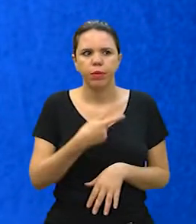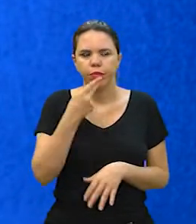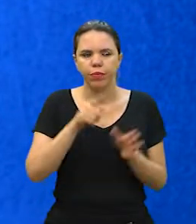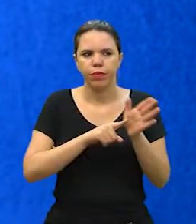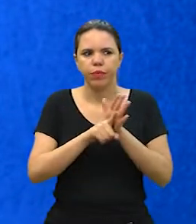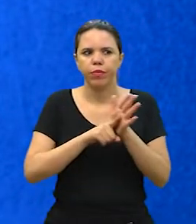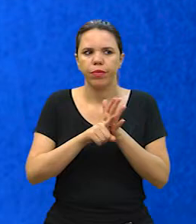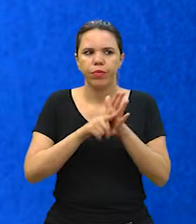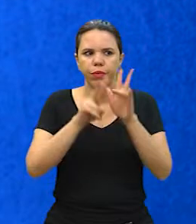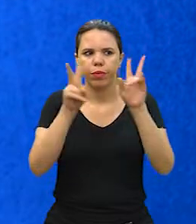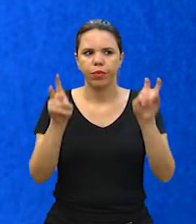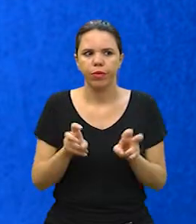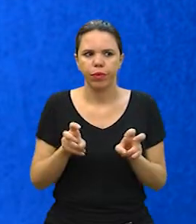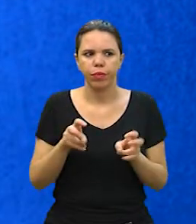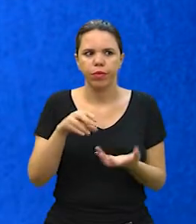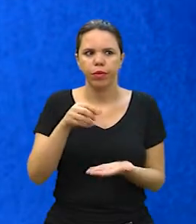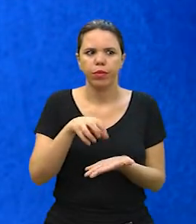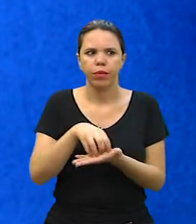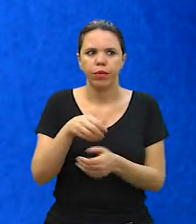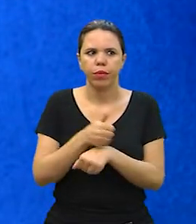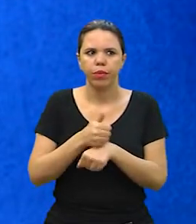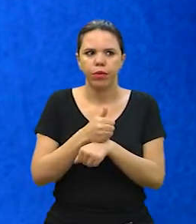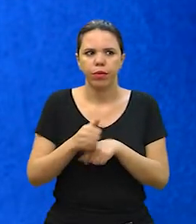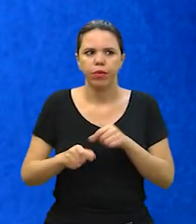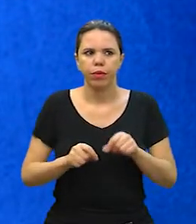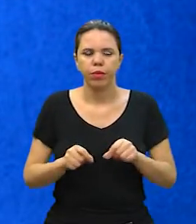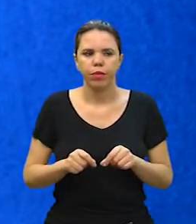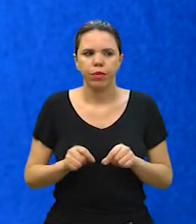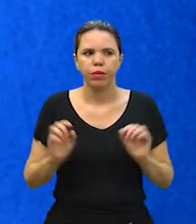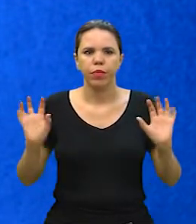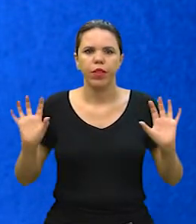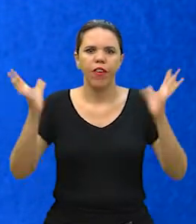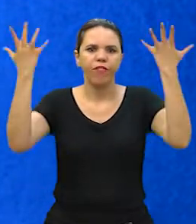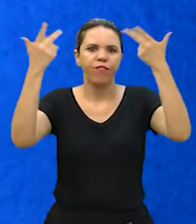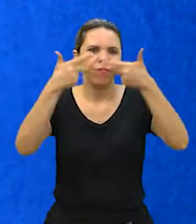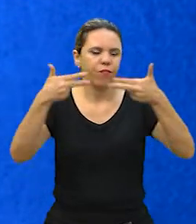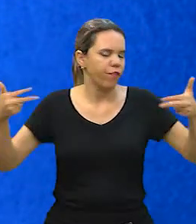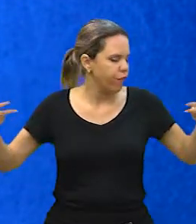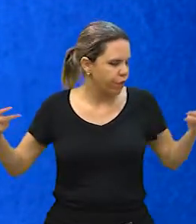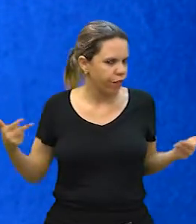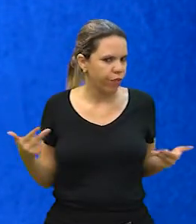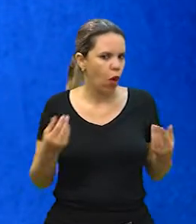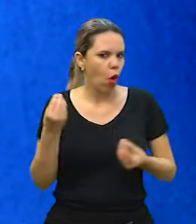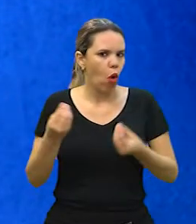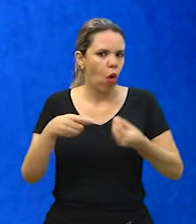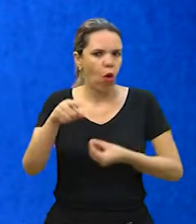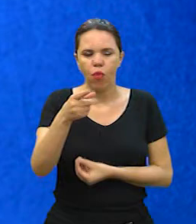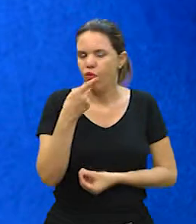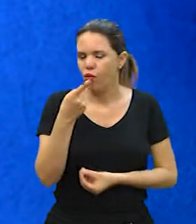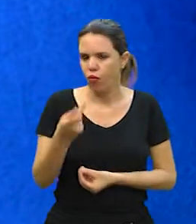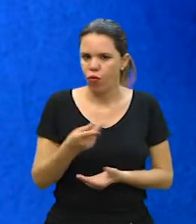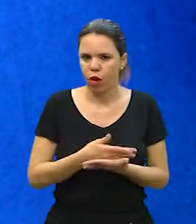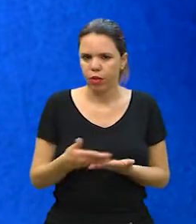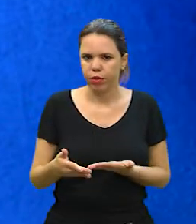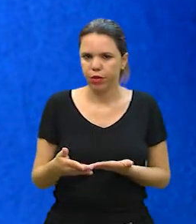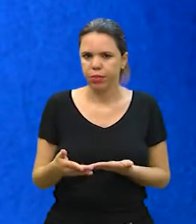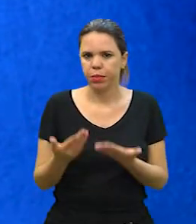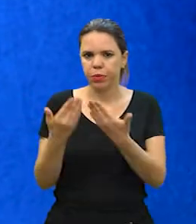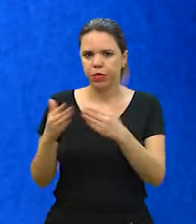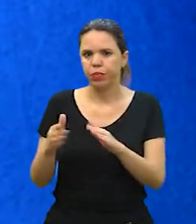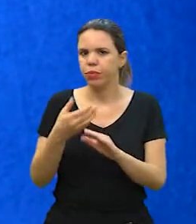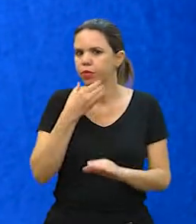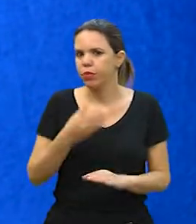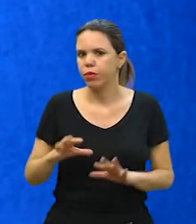faz pesquisas a respeito do setor, festas, eventos e como você até mencionou no início, olha, a gente abriu